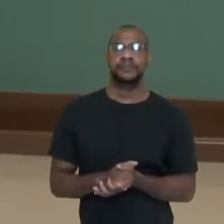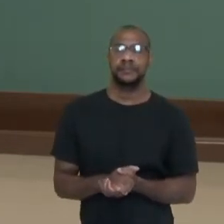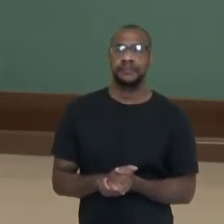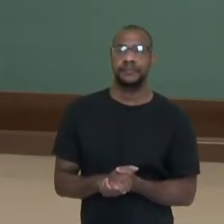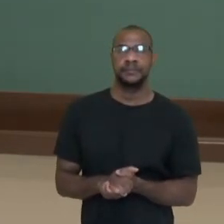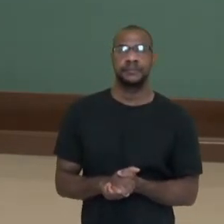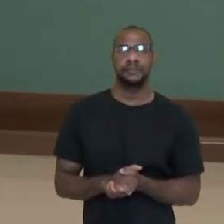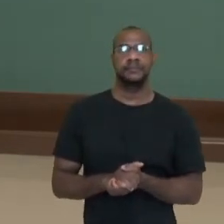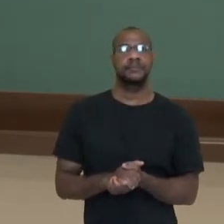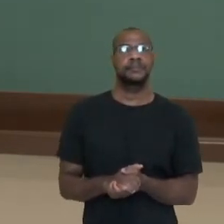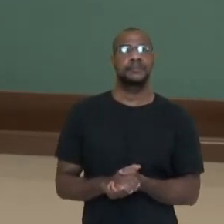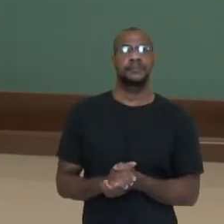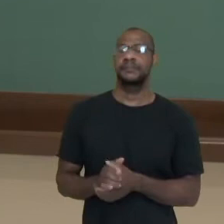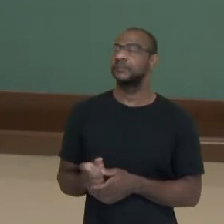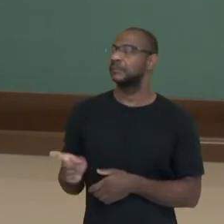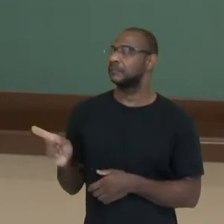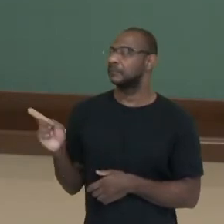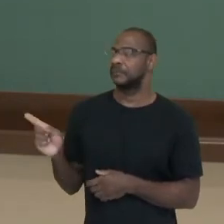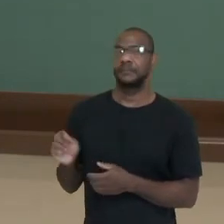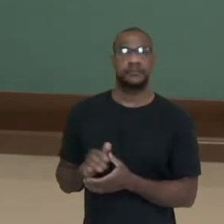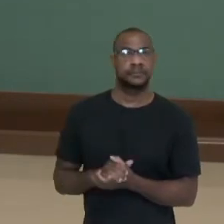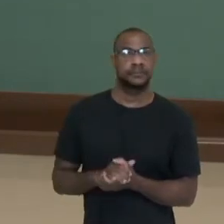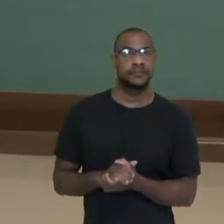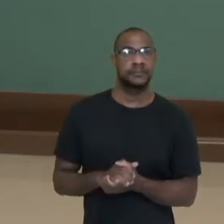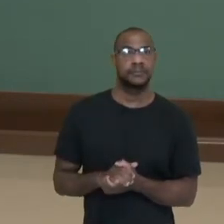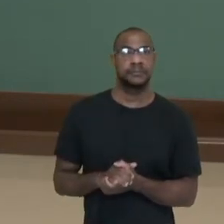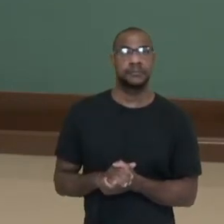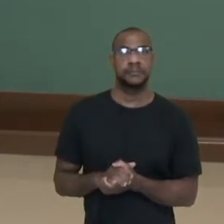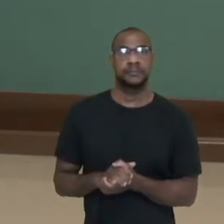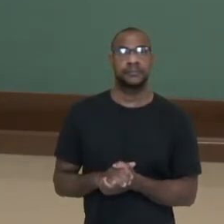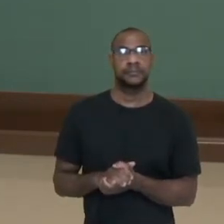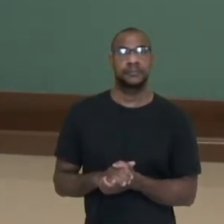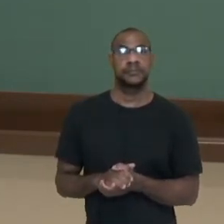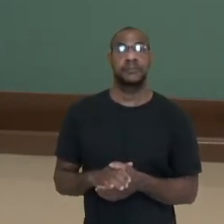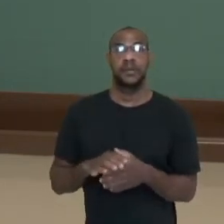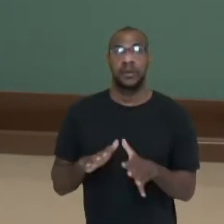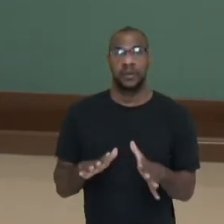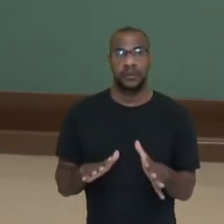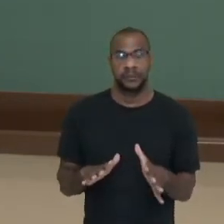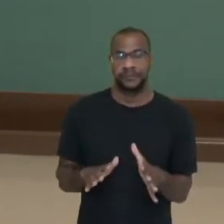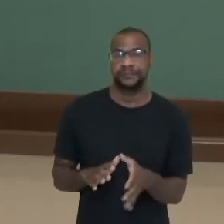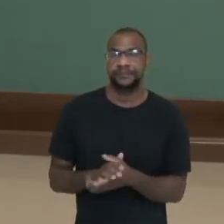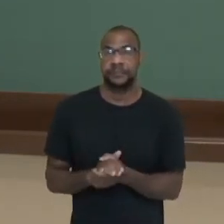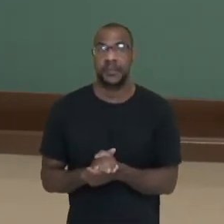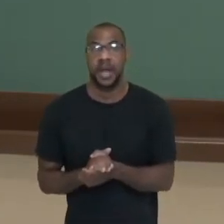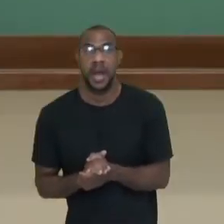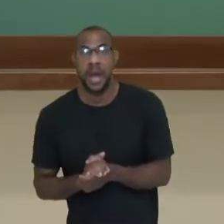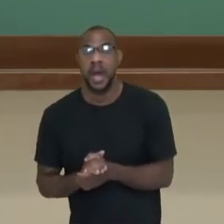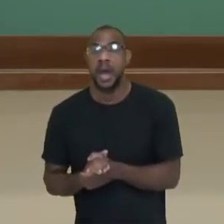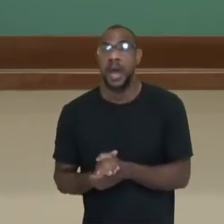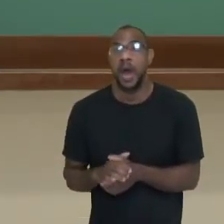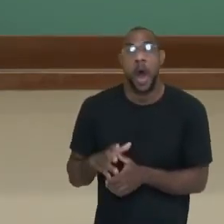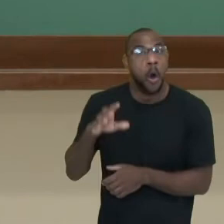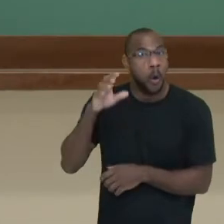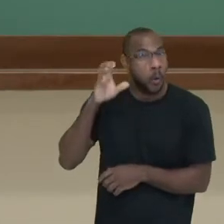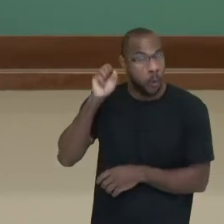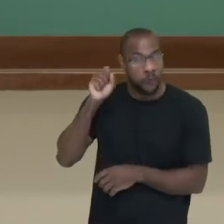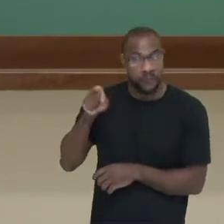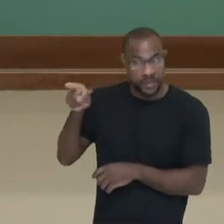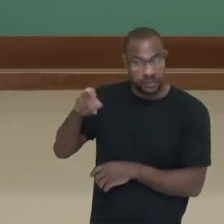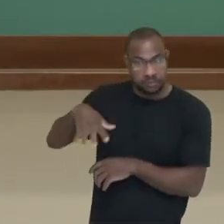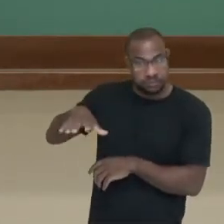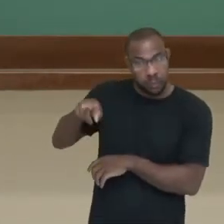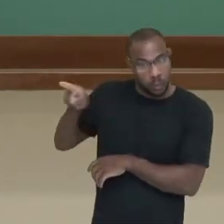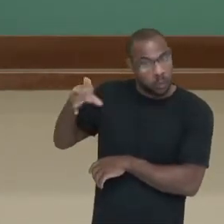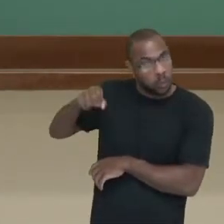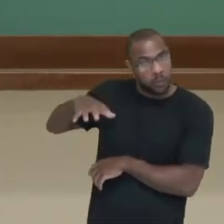sou apaixonado por esse instrumento. Pessoal, assim, o som. Eu quero que você olhe para mim e que você não